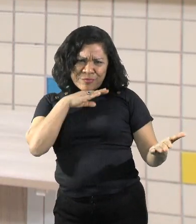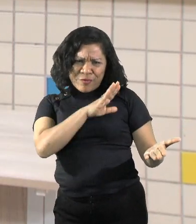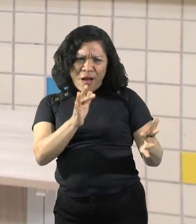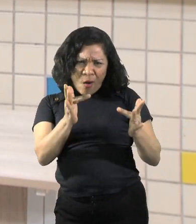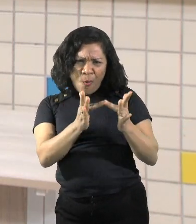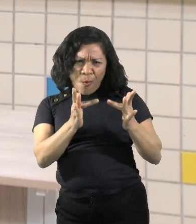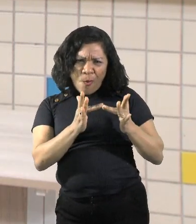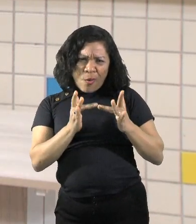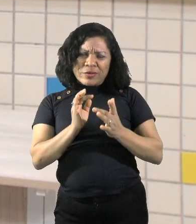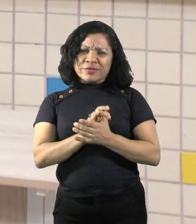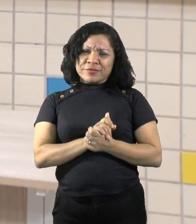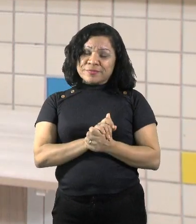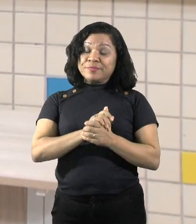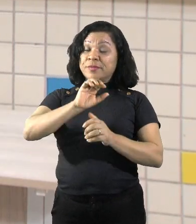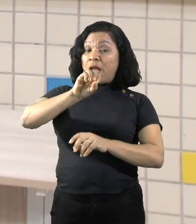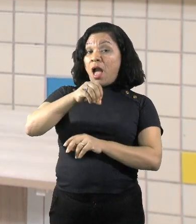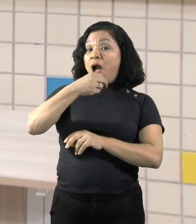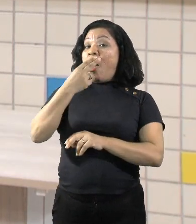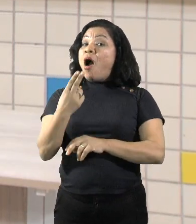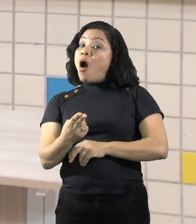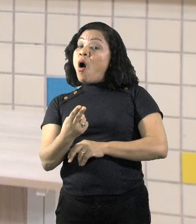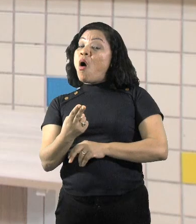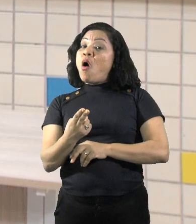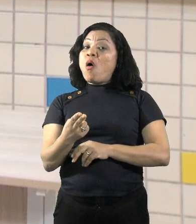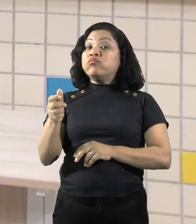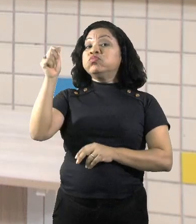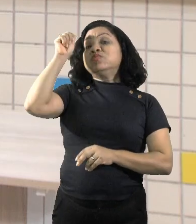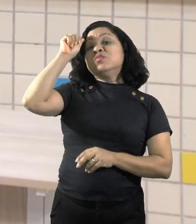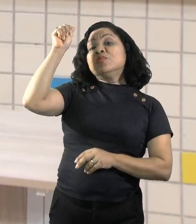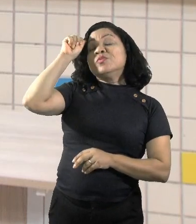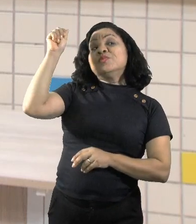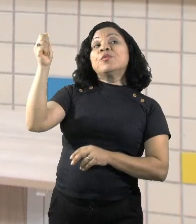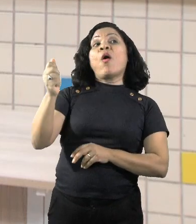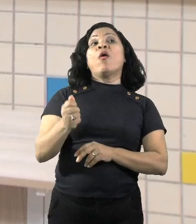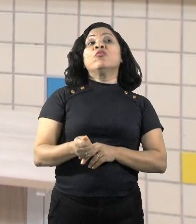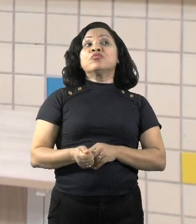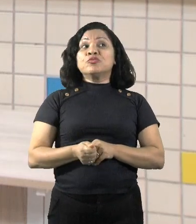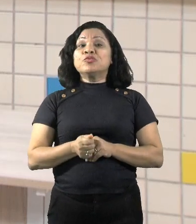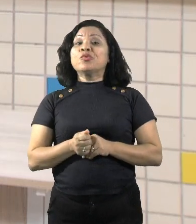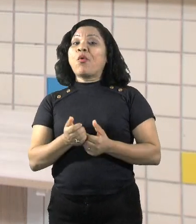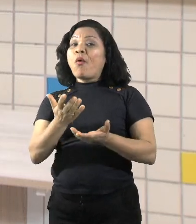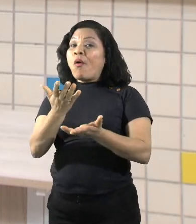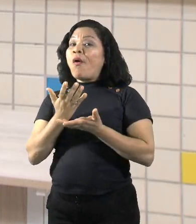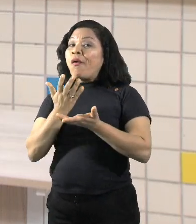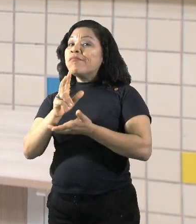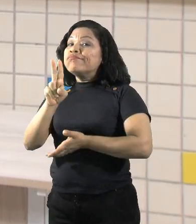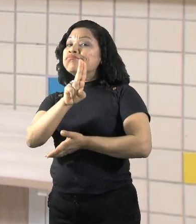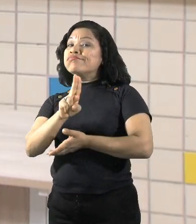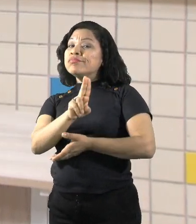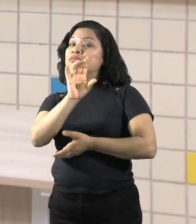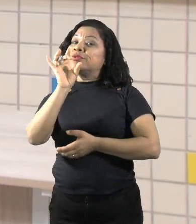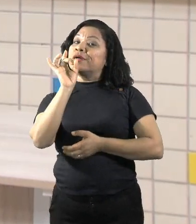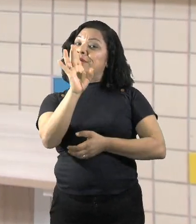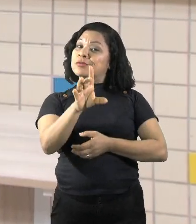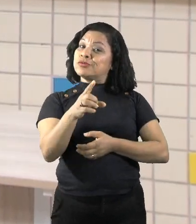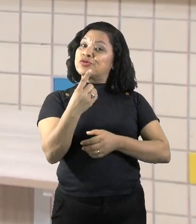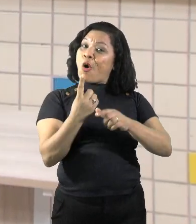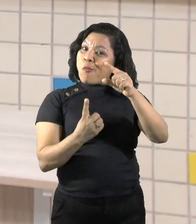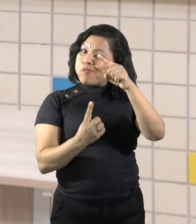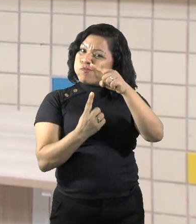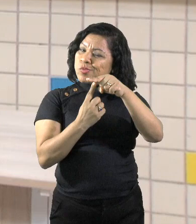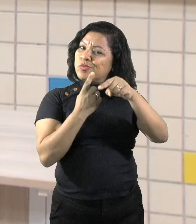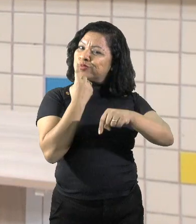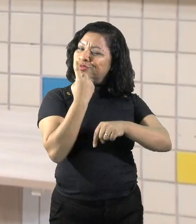Ou o autor do livro quis usar somente um tipo de linguagem? Agora vocês já